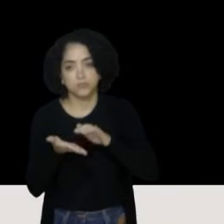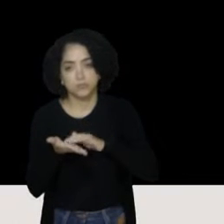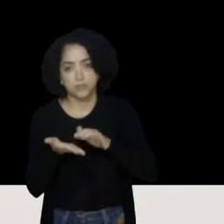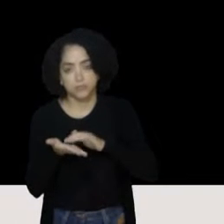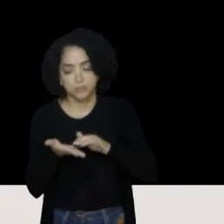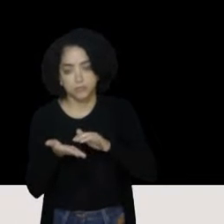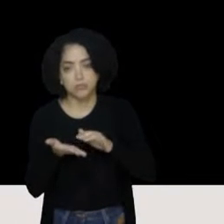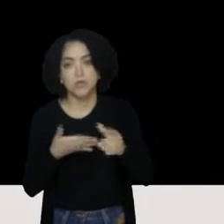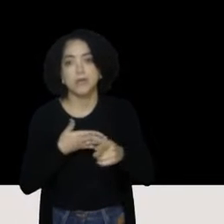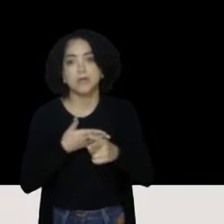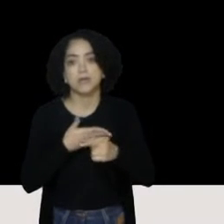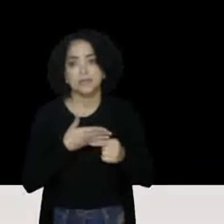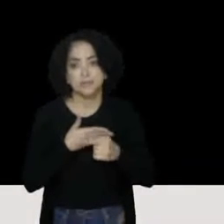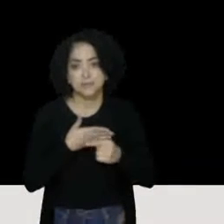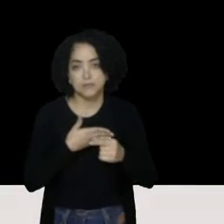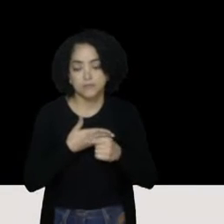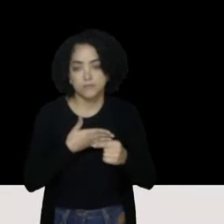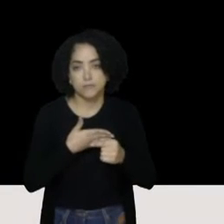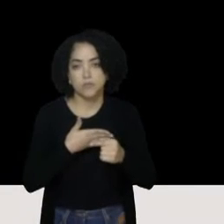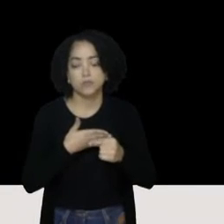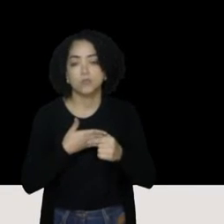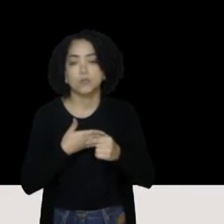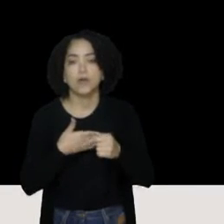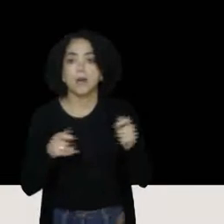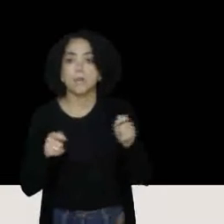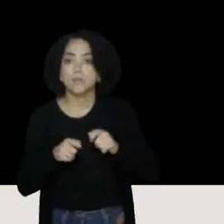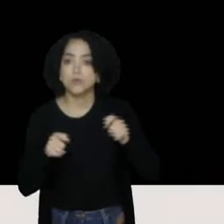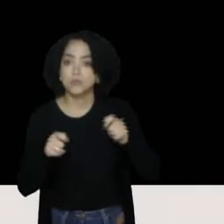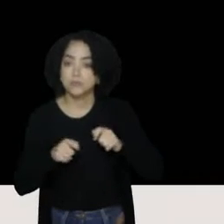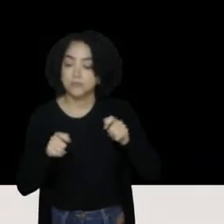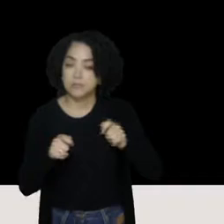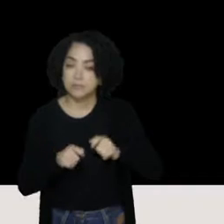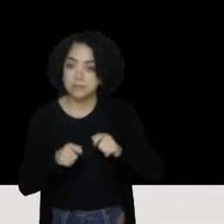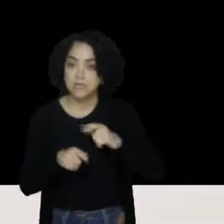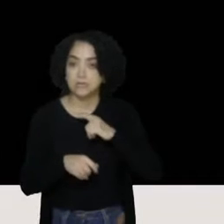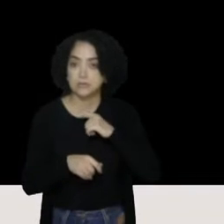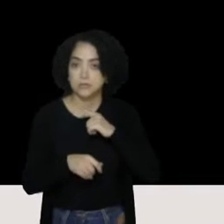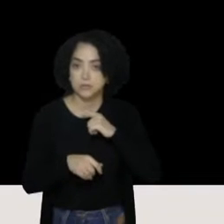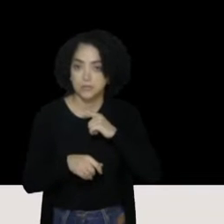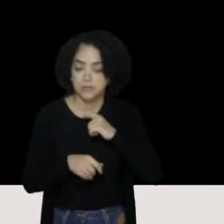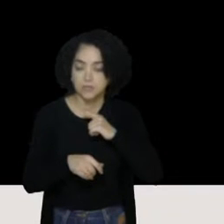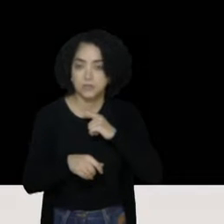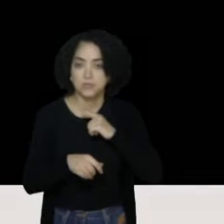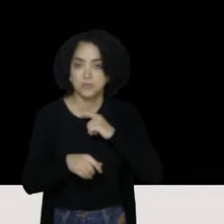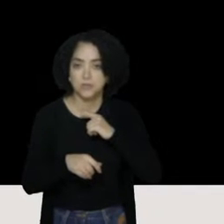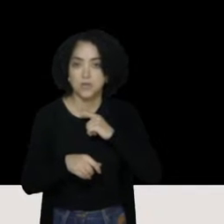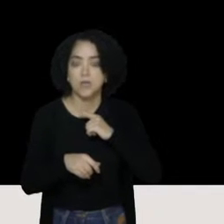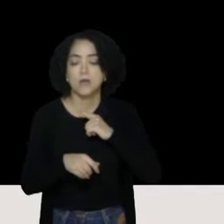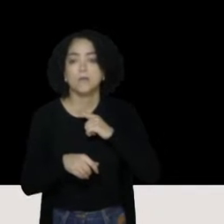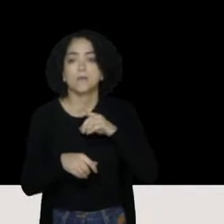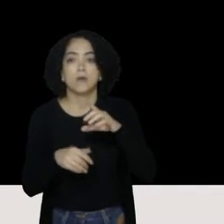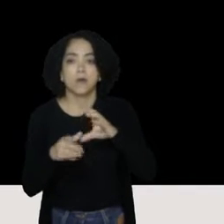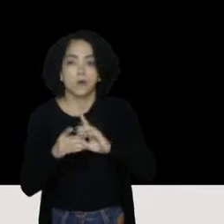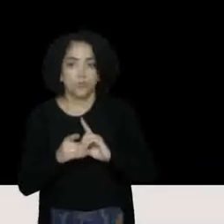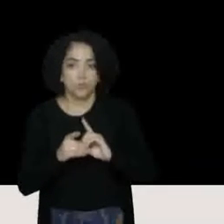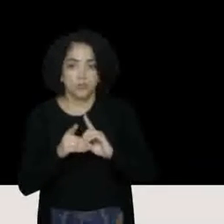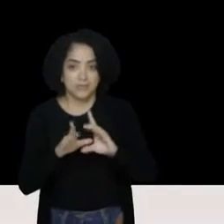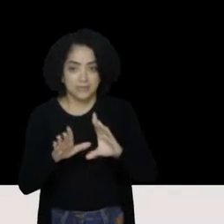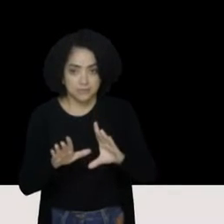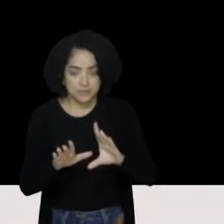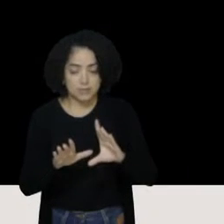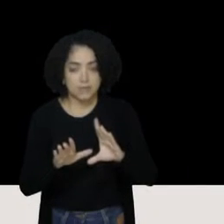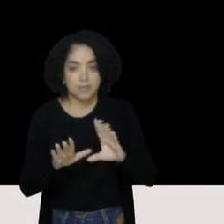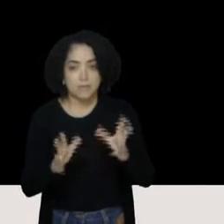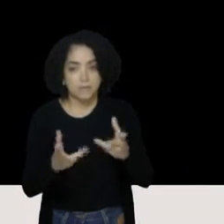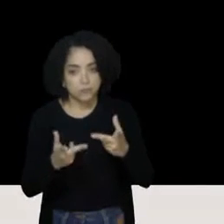Casa Civil informações acerca da possibilidade de intervenção junto ao DETRAN, a fim de melhorar a qualidade